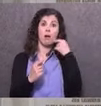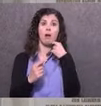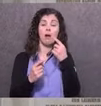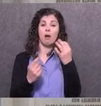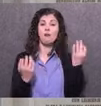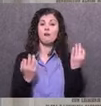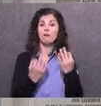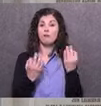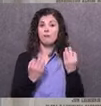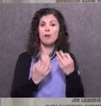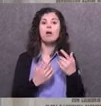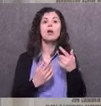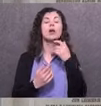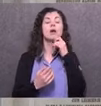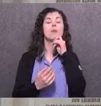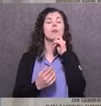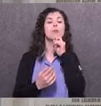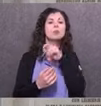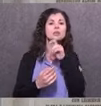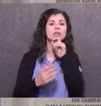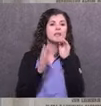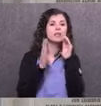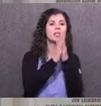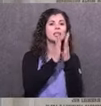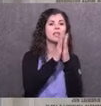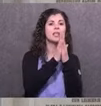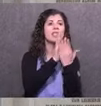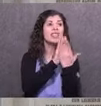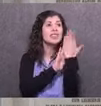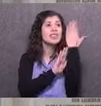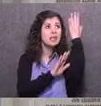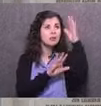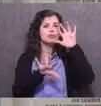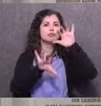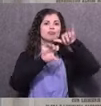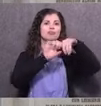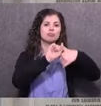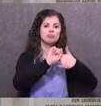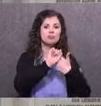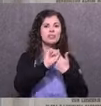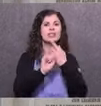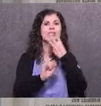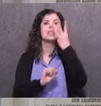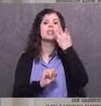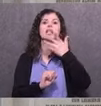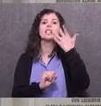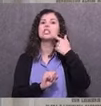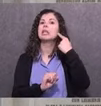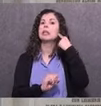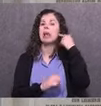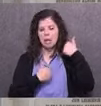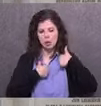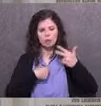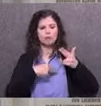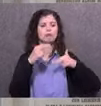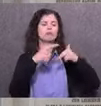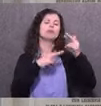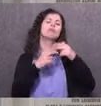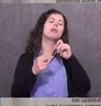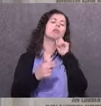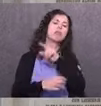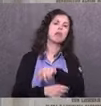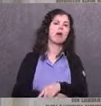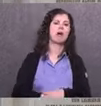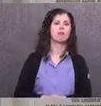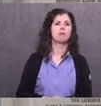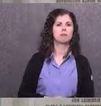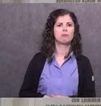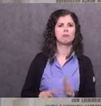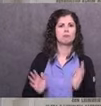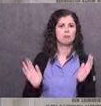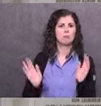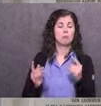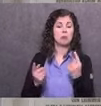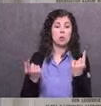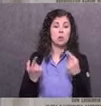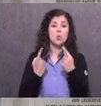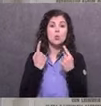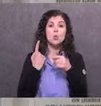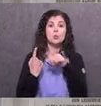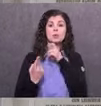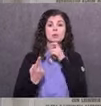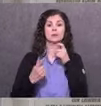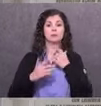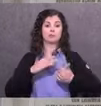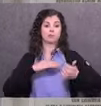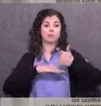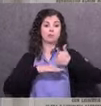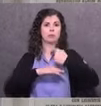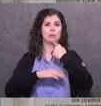Posso destruir o templo de Deus e reconstruí-lo em 3 dias. Então o sumo sacerdote levantou-se